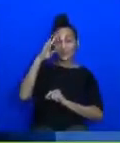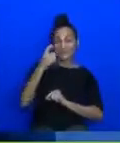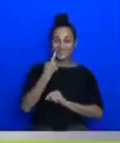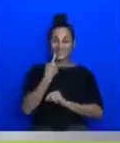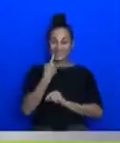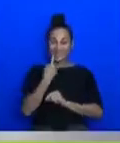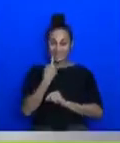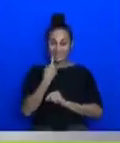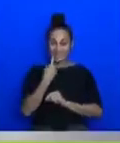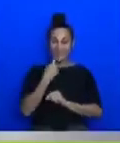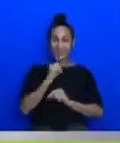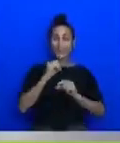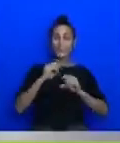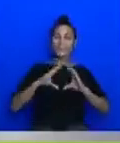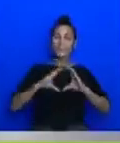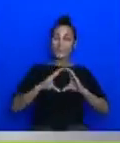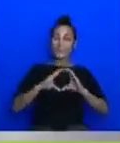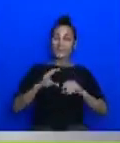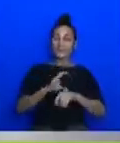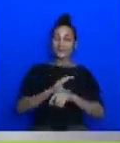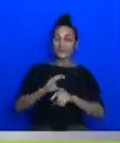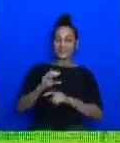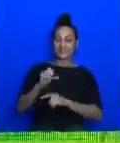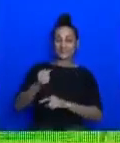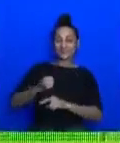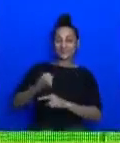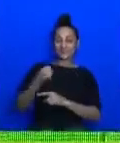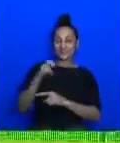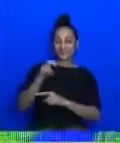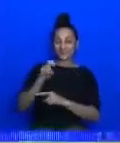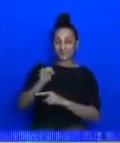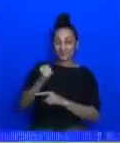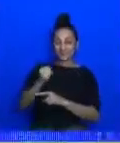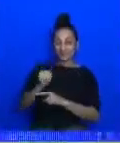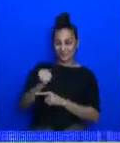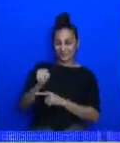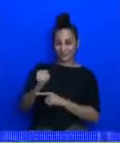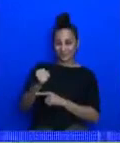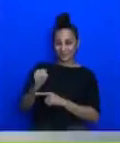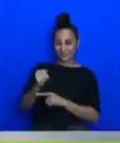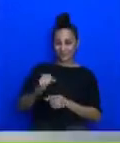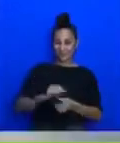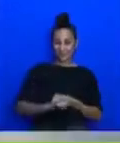quartas e sextas. Bola cinza, número 8.